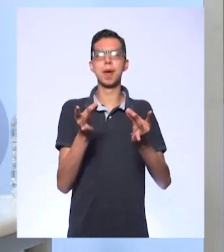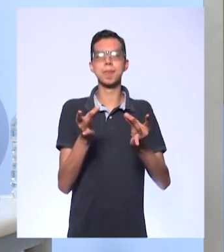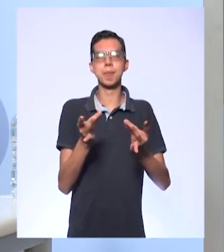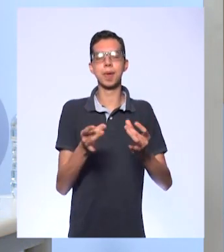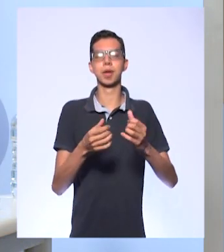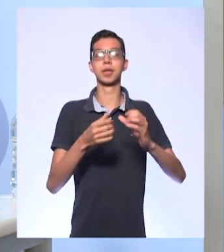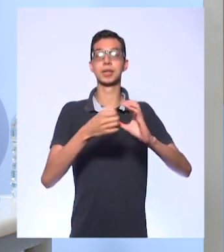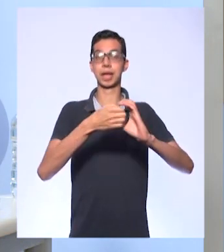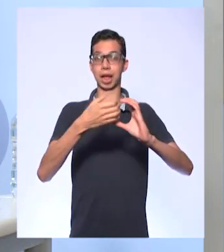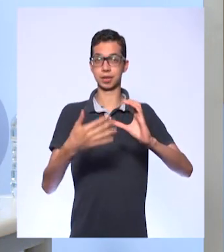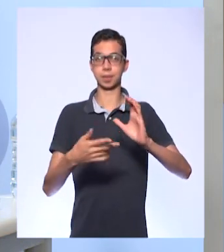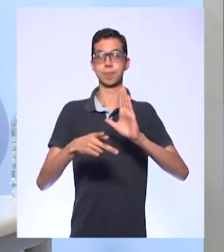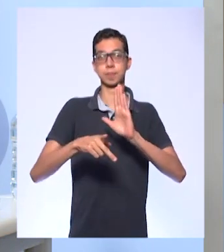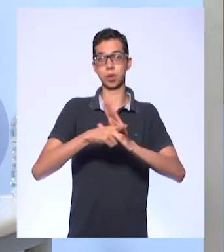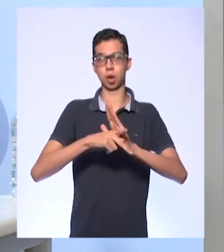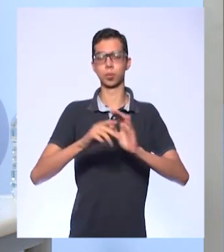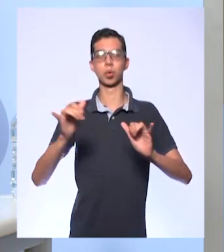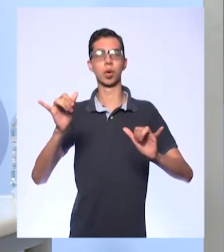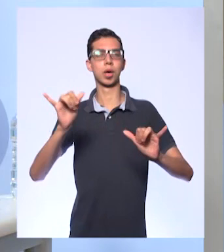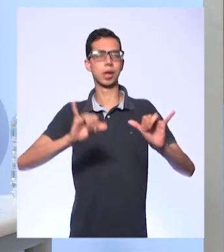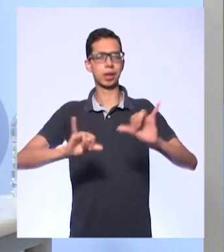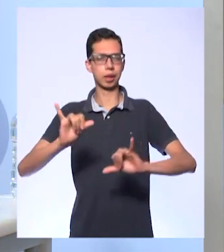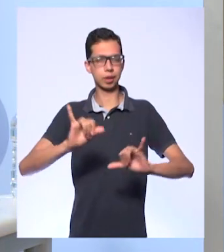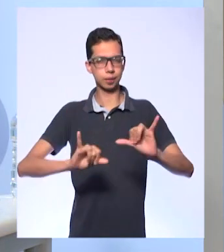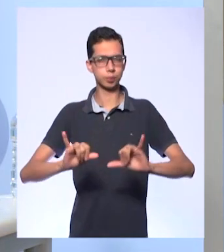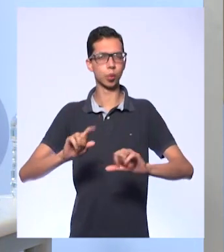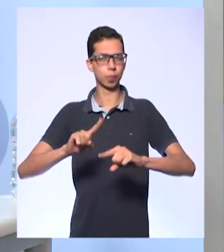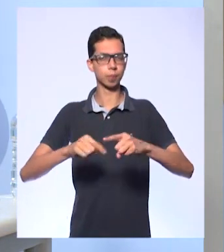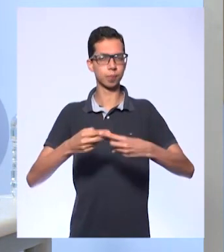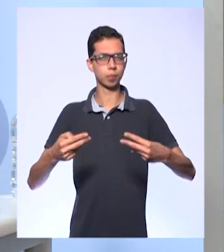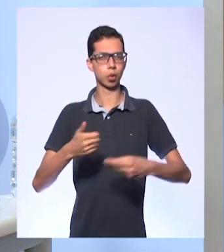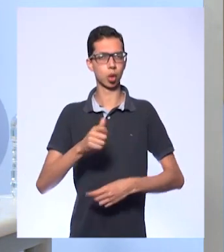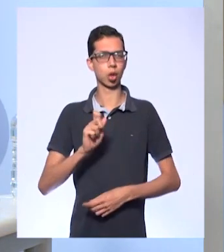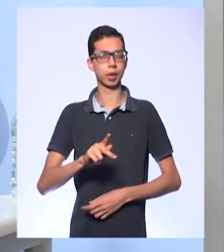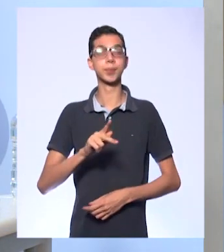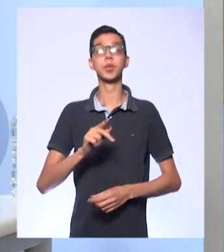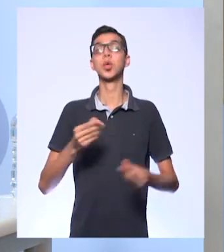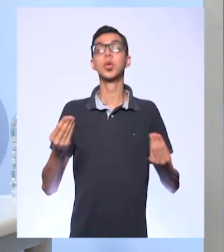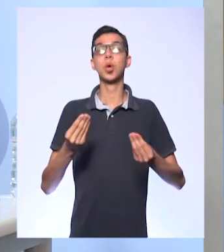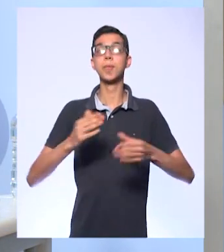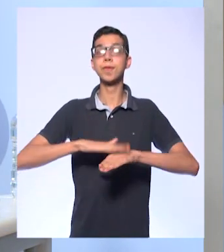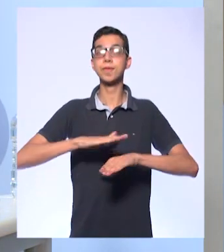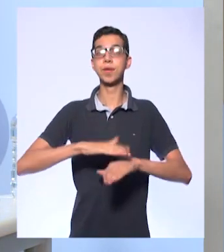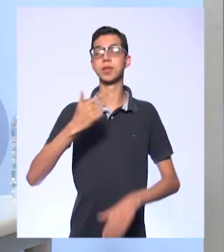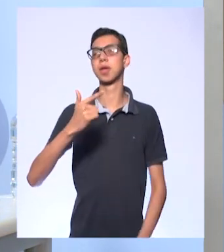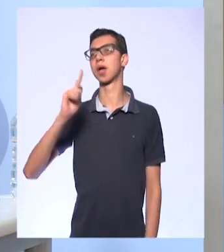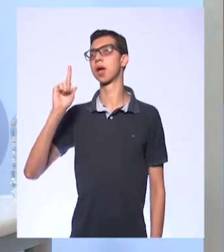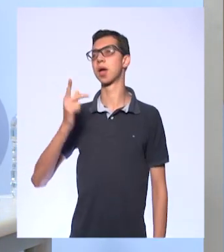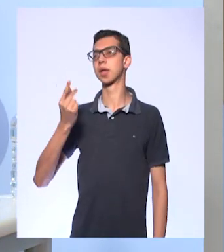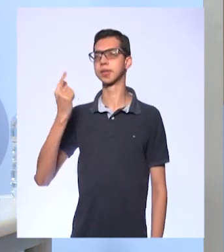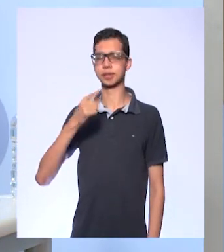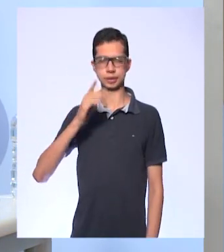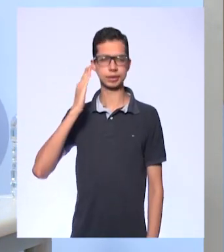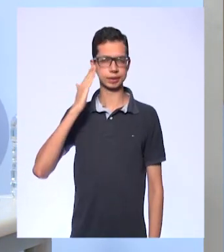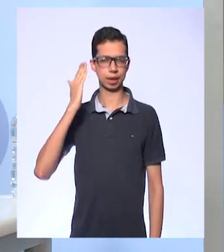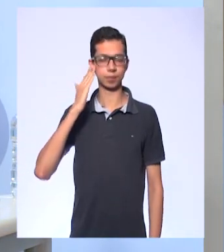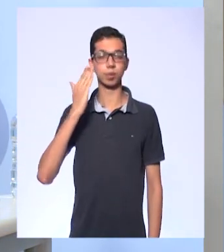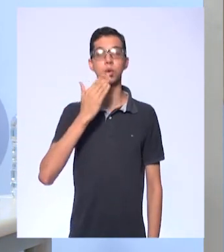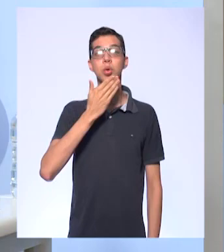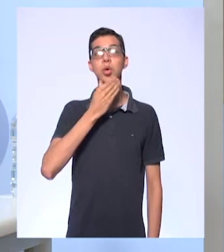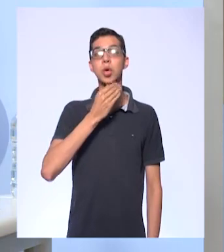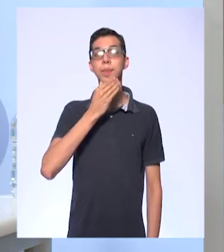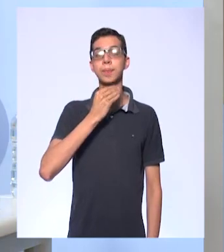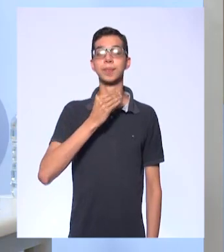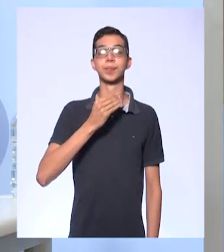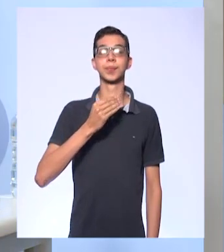Perfeito? E como que é feito isso? Antigamente, né, lá que nós vimos lá atrás, que o Dalton ele usava como padrão o elemento